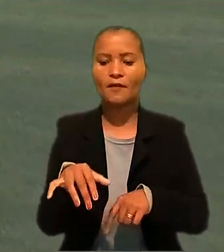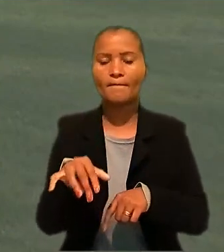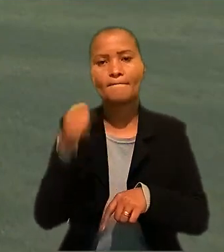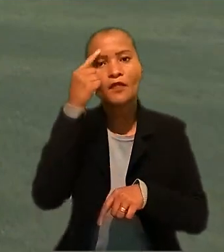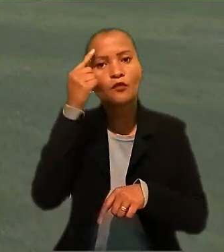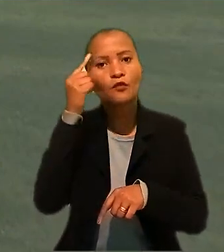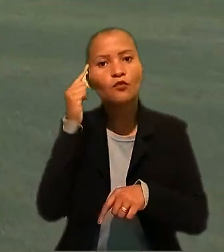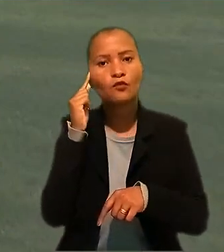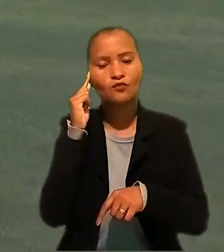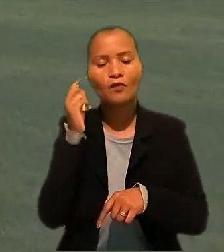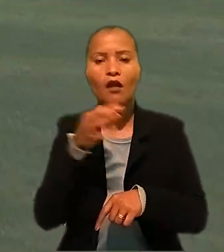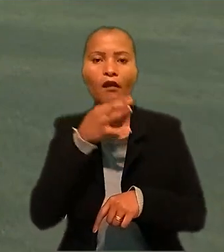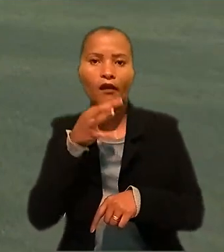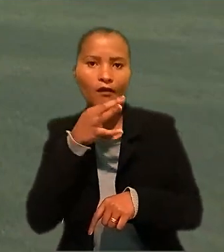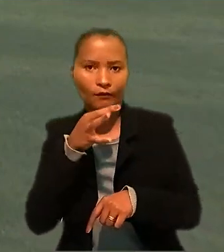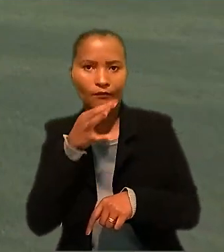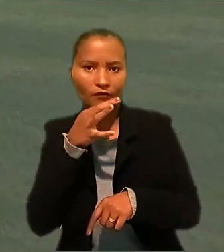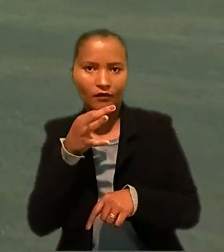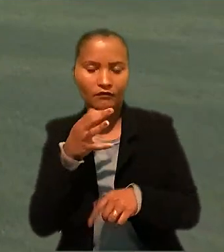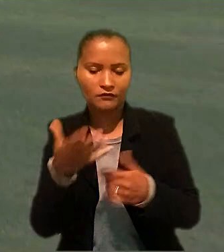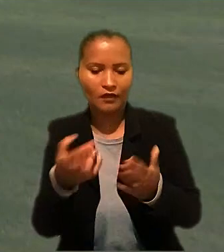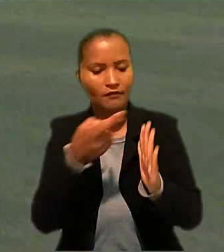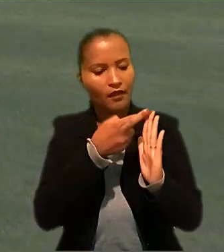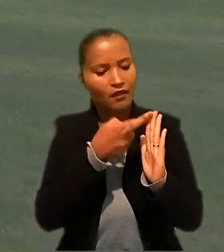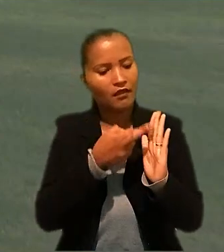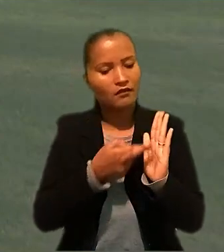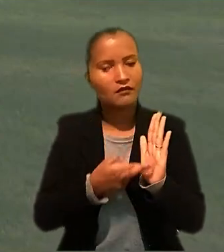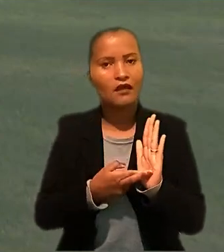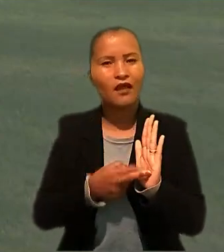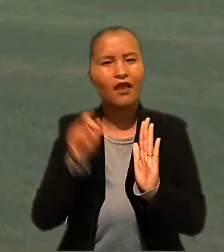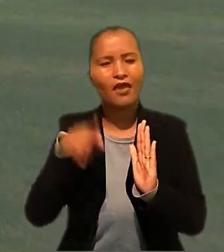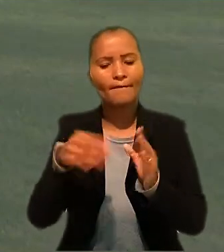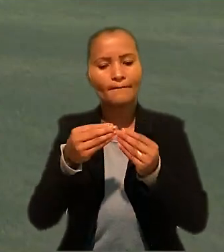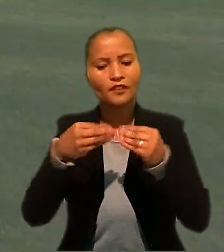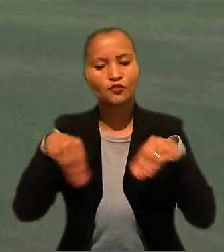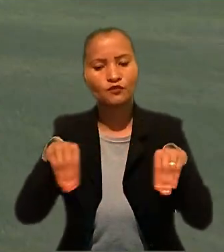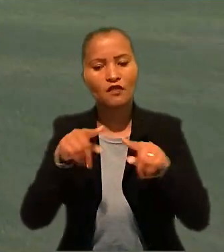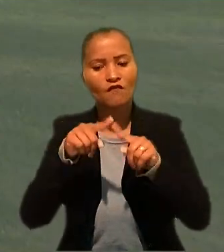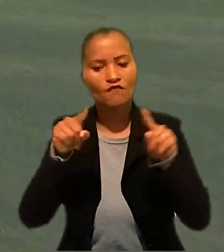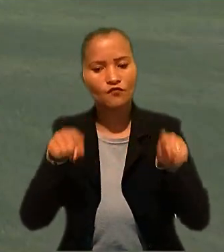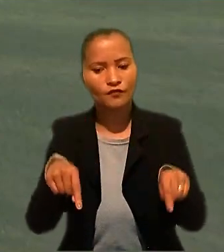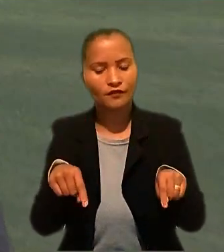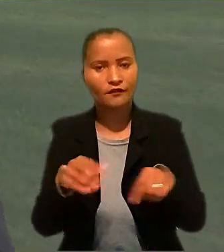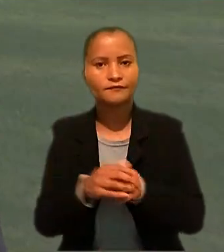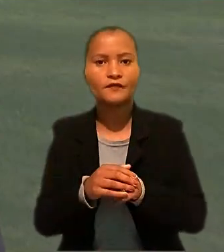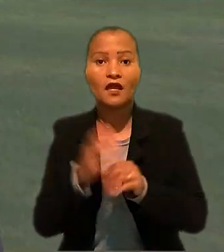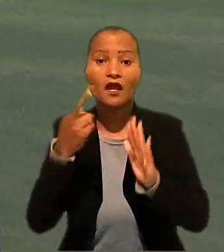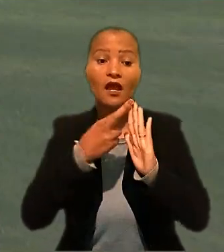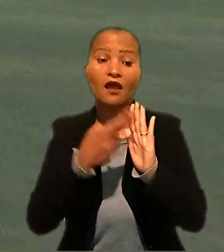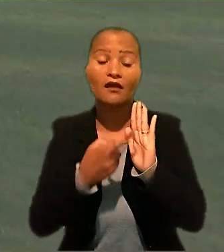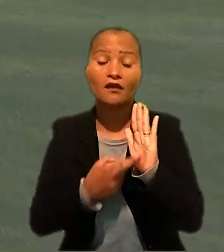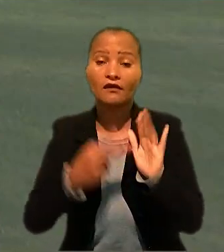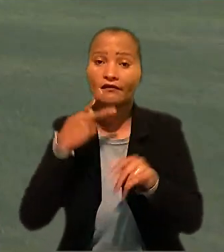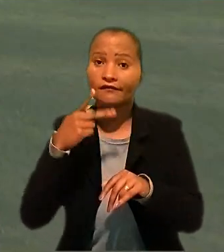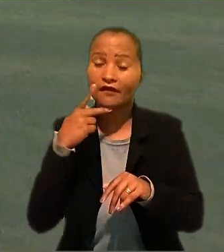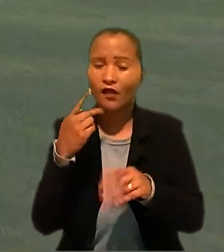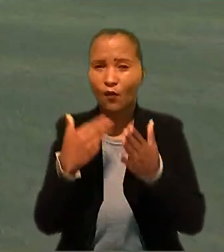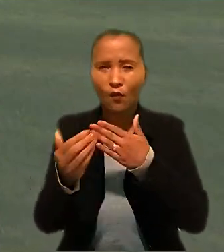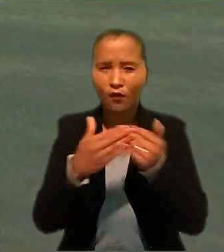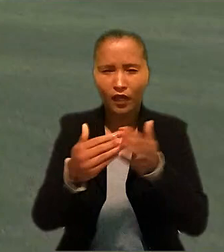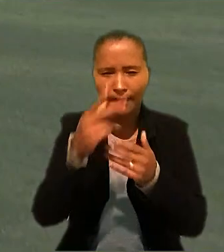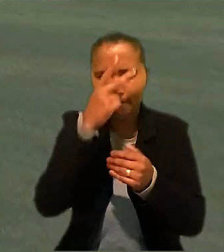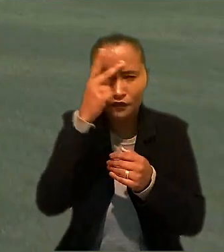com o argumento de que o dispositivo previsto no regulamento da empresa é prejudicial aos empregados. A norma estabelece que